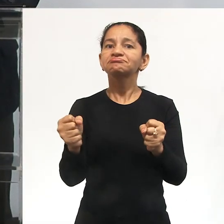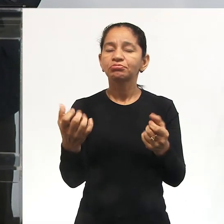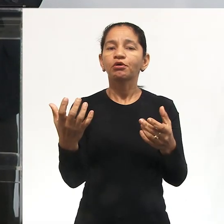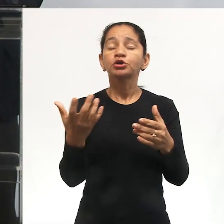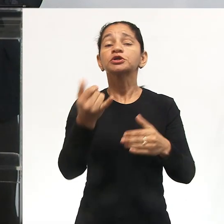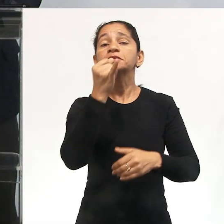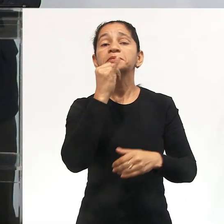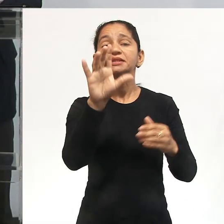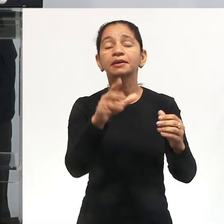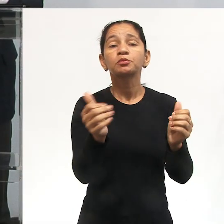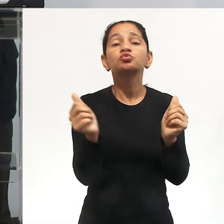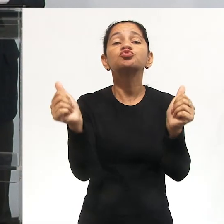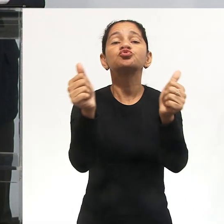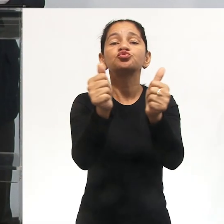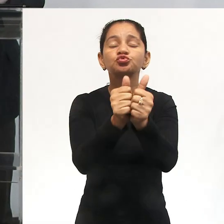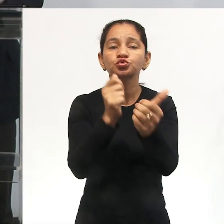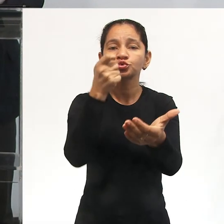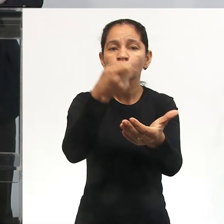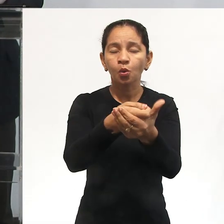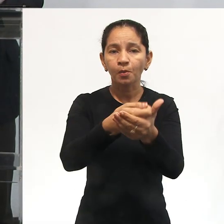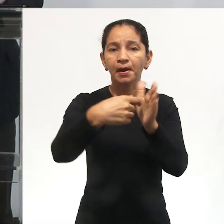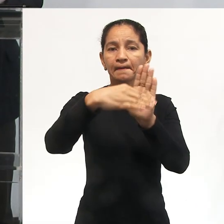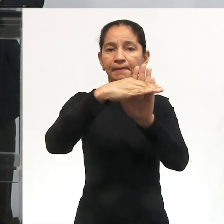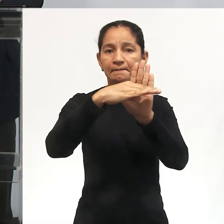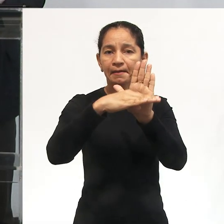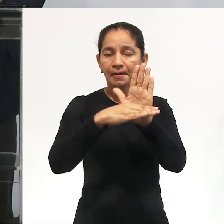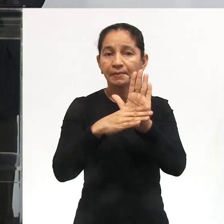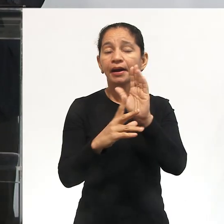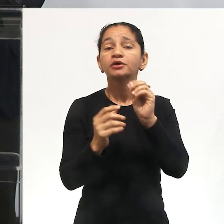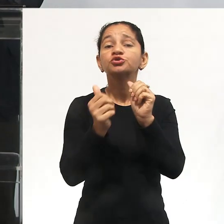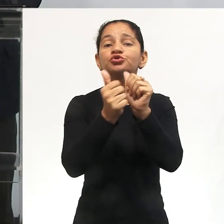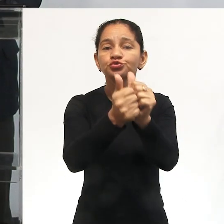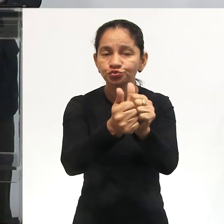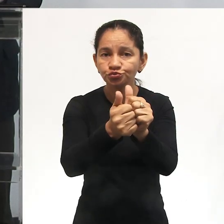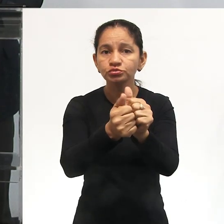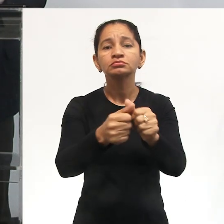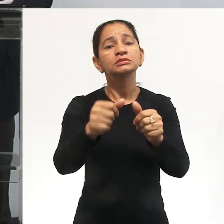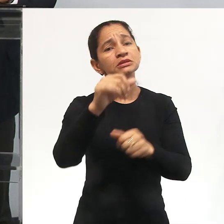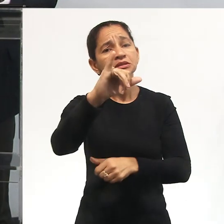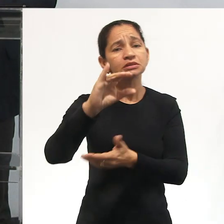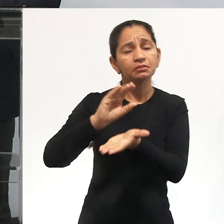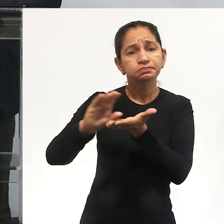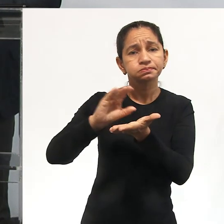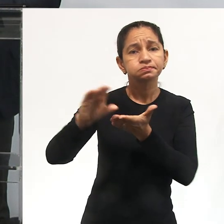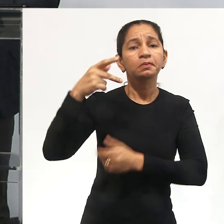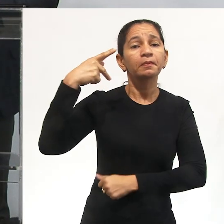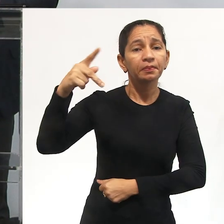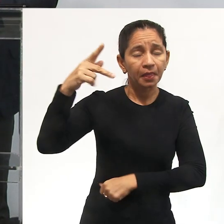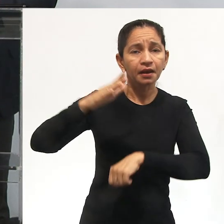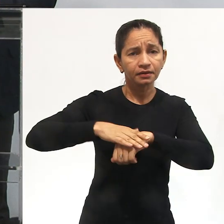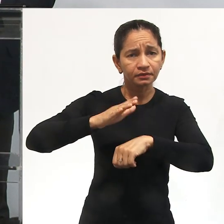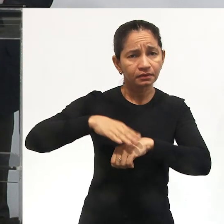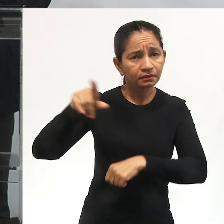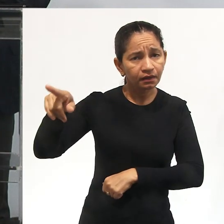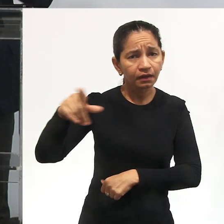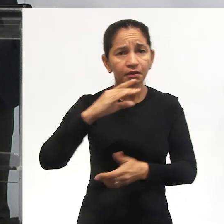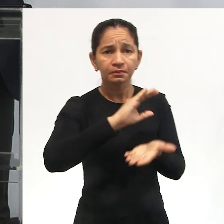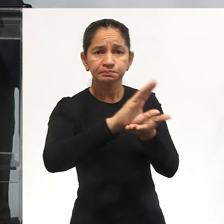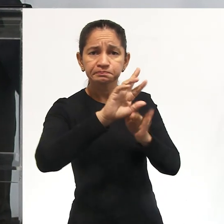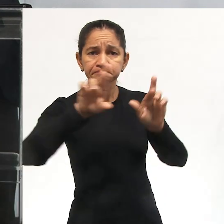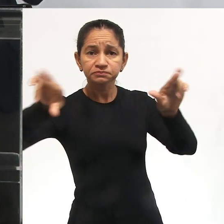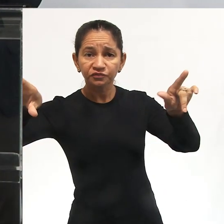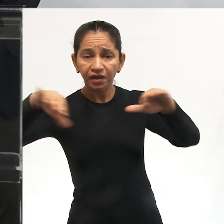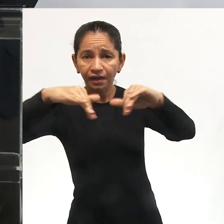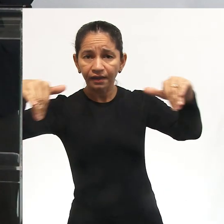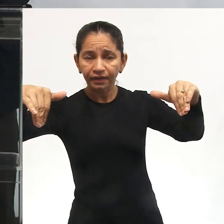aderir ou pegar carona nessa ata de registro de preço e contratar também aquele objeto que ali está. Veja bem,